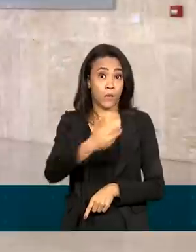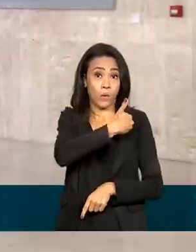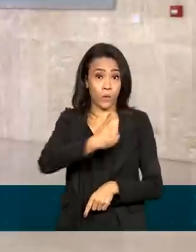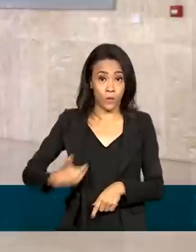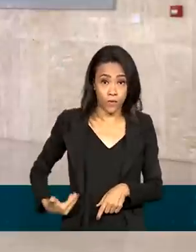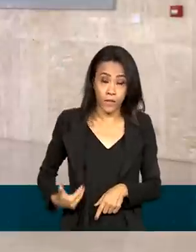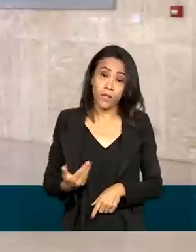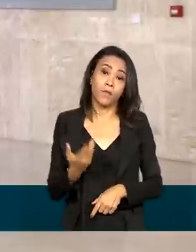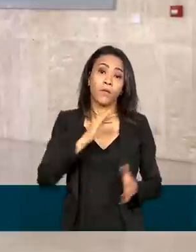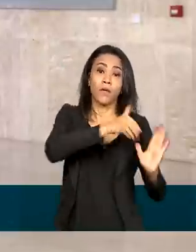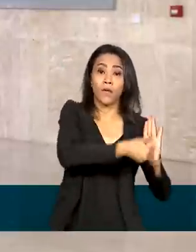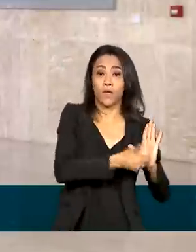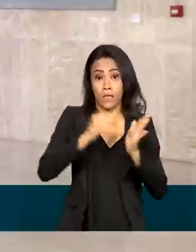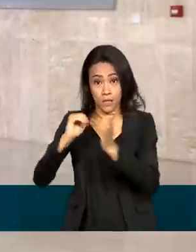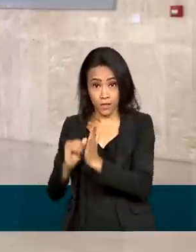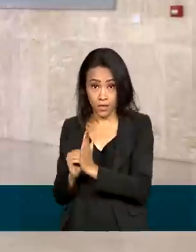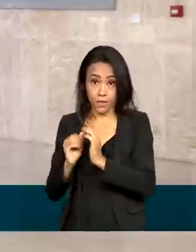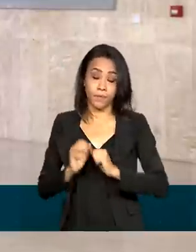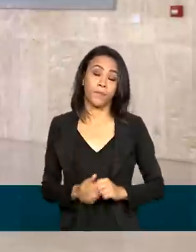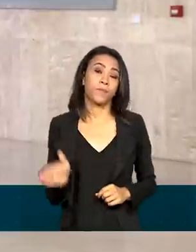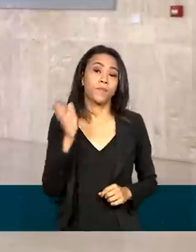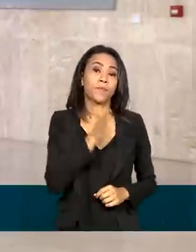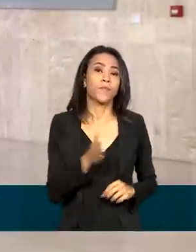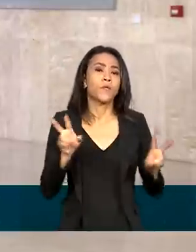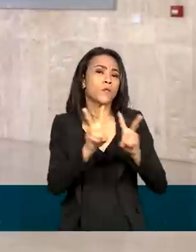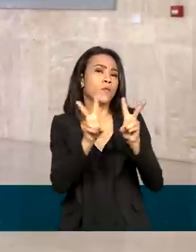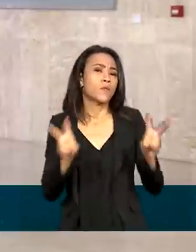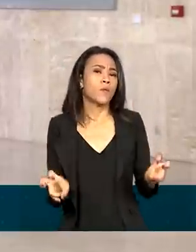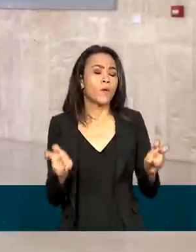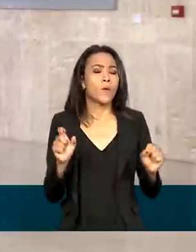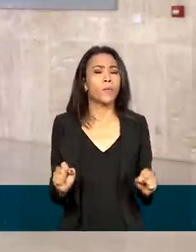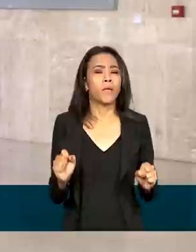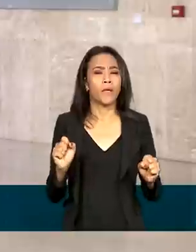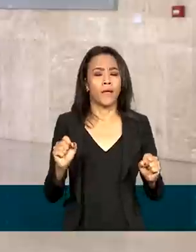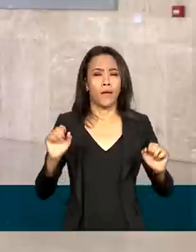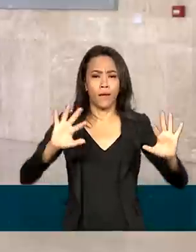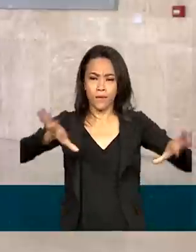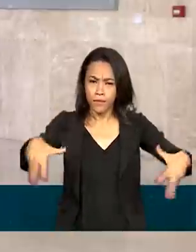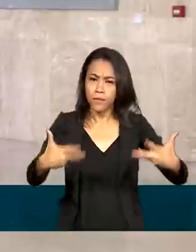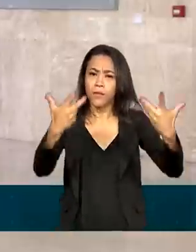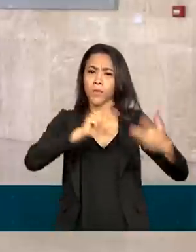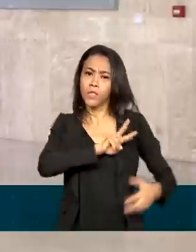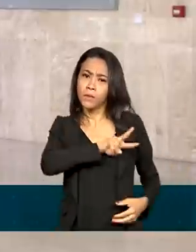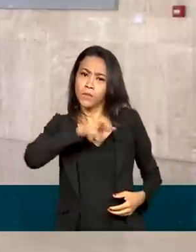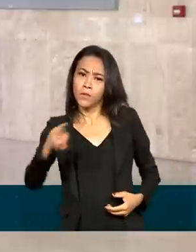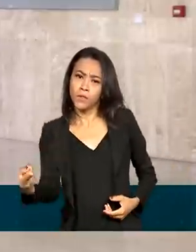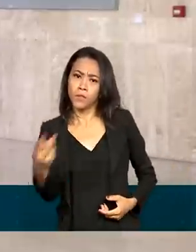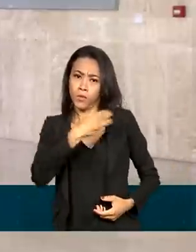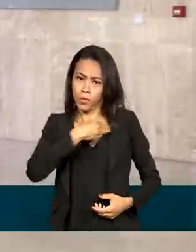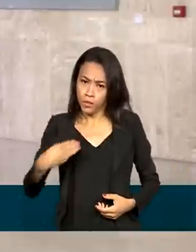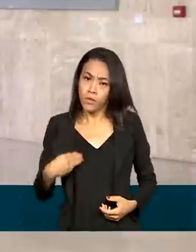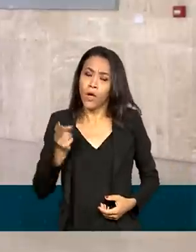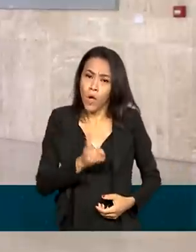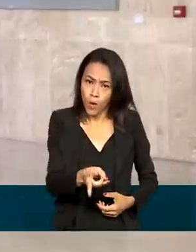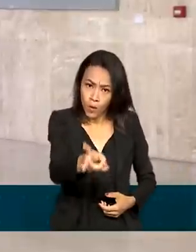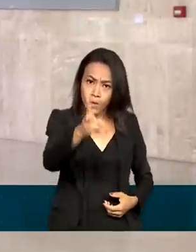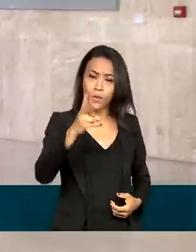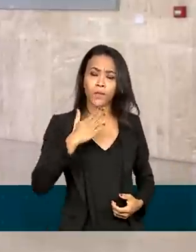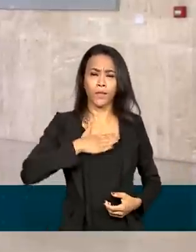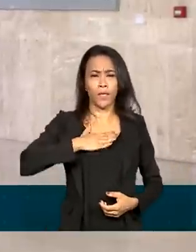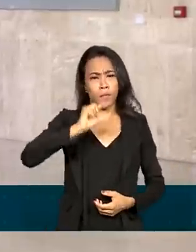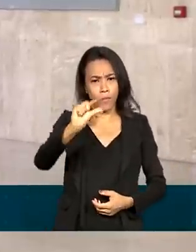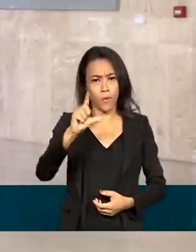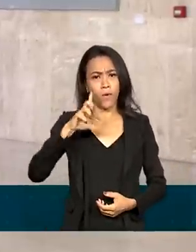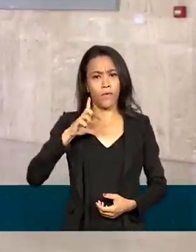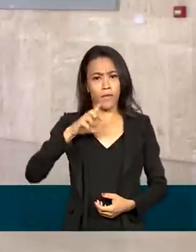e no senado em relação a cerimônias de transmissão de posse elas ainda continuam daqui a pouco acontece aqui no palácio